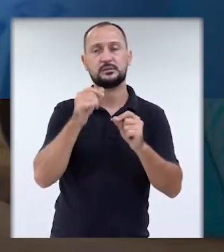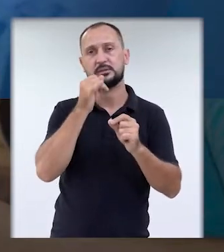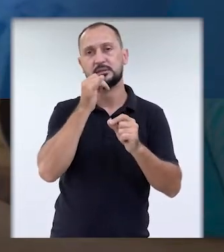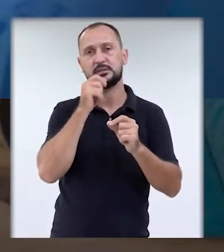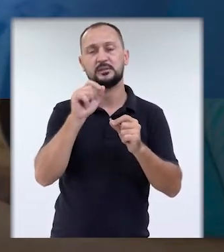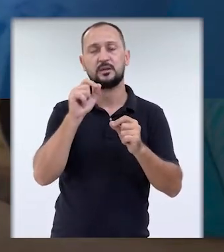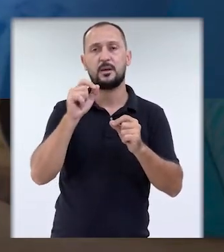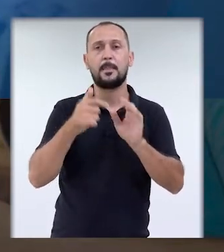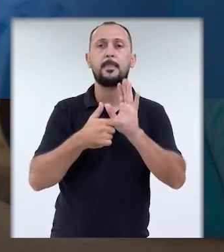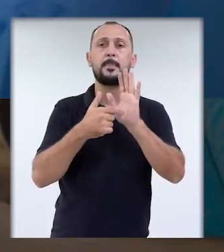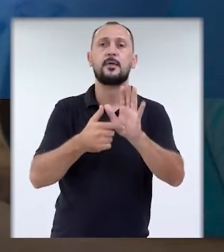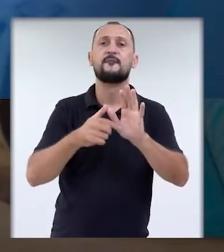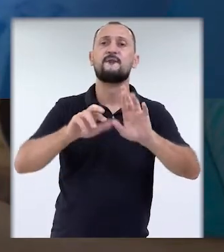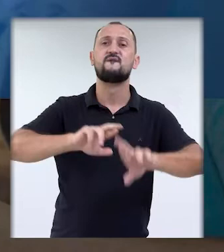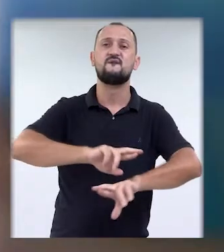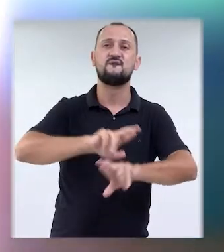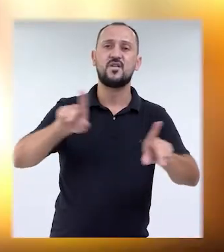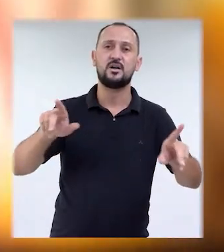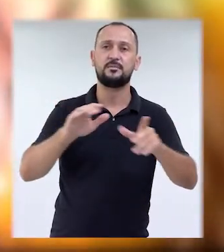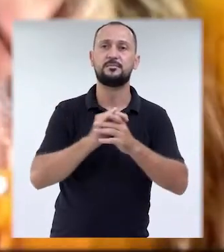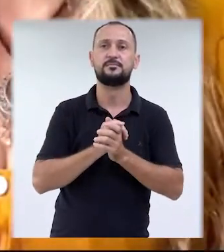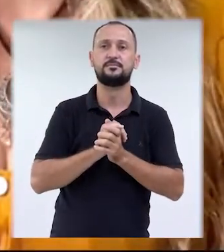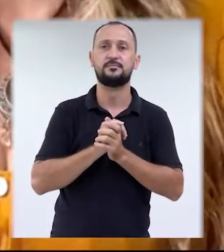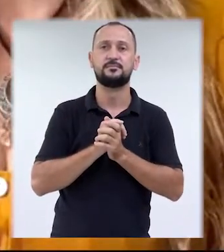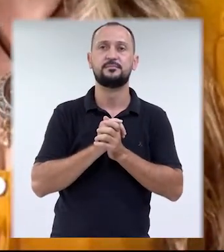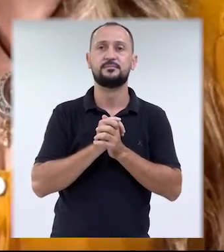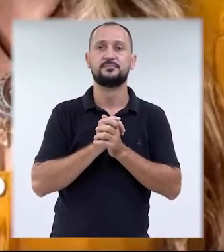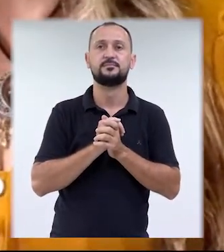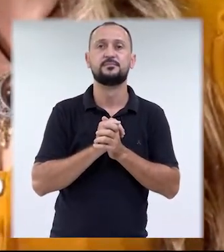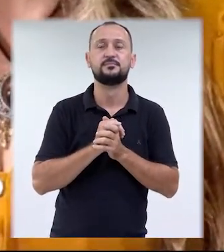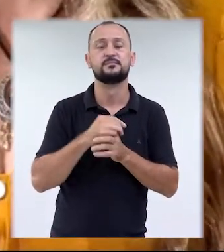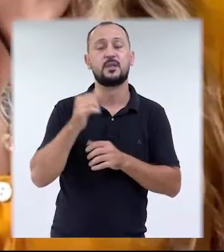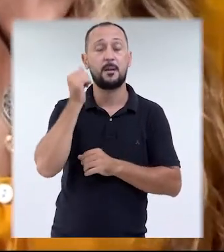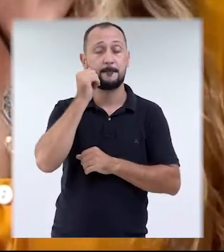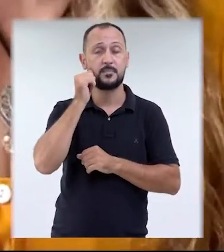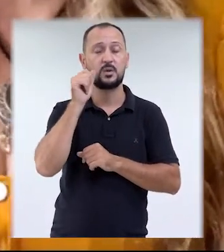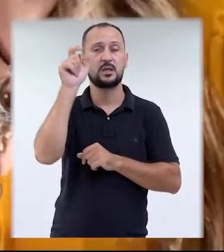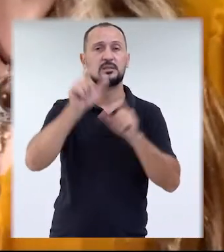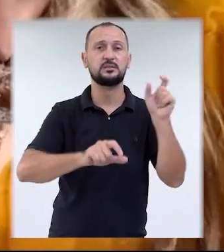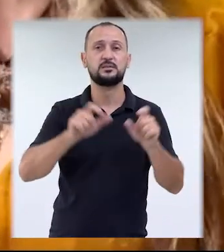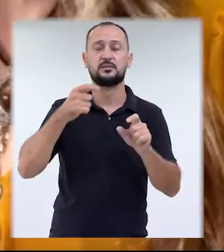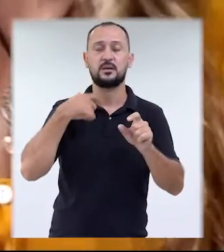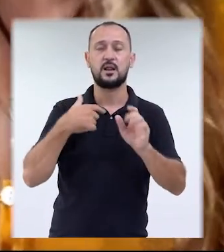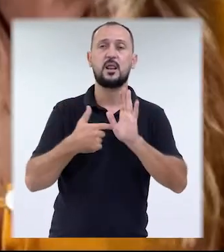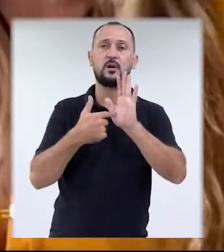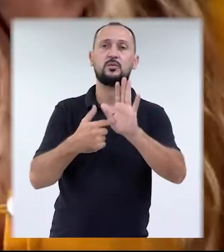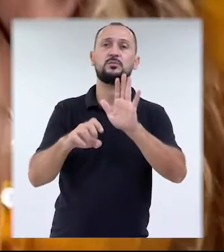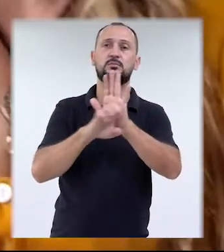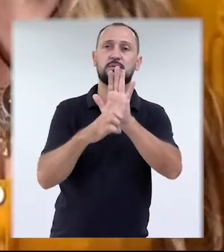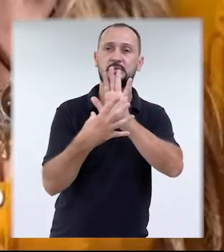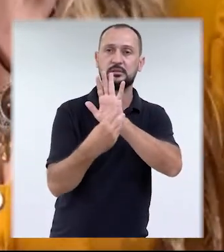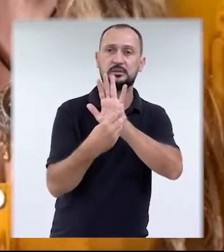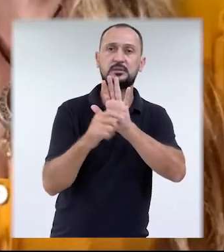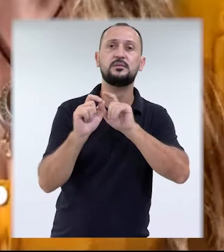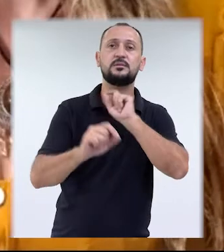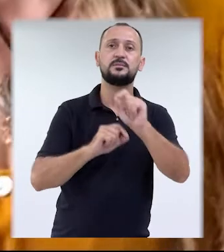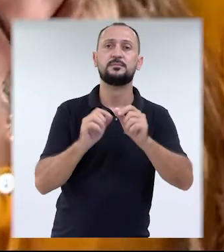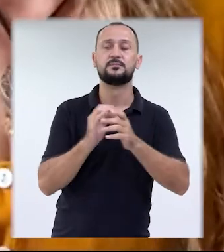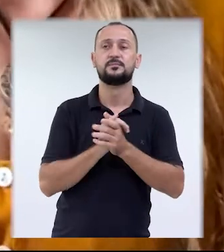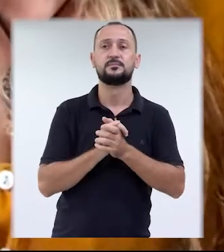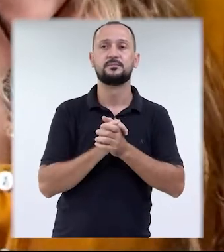Então, ela vai fazer essa referência, né? E a mulher selvagem, ela é um arquétipo representando